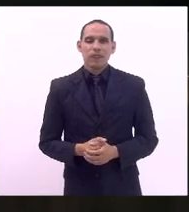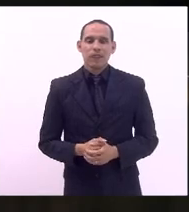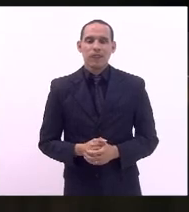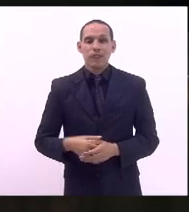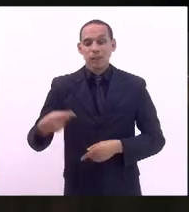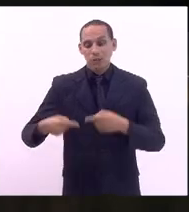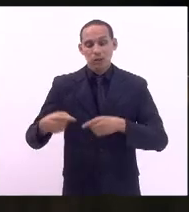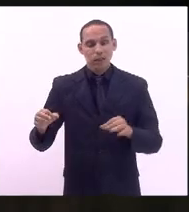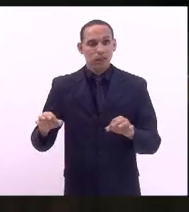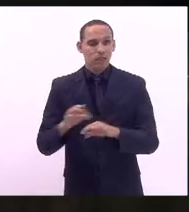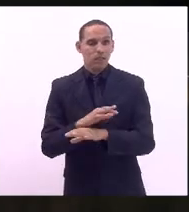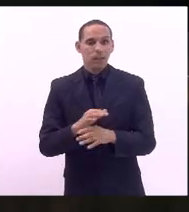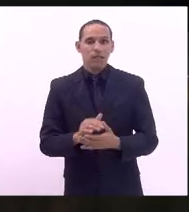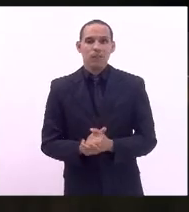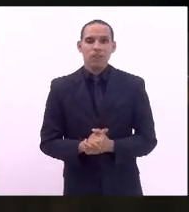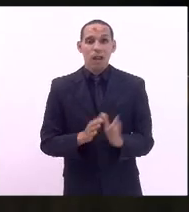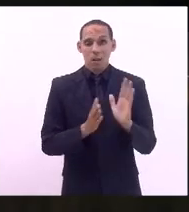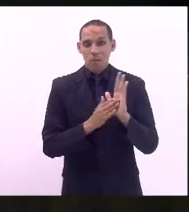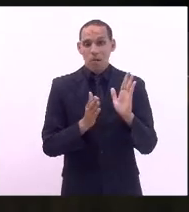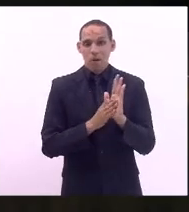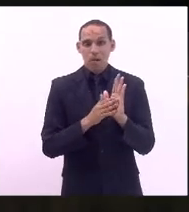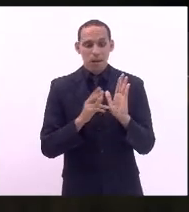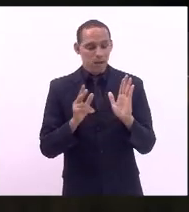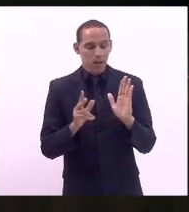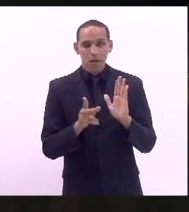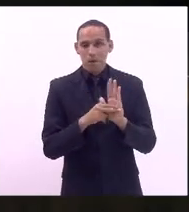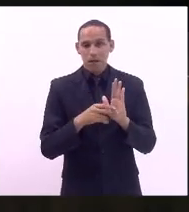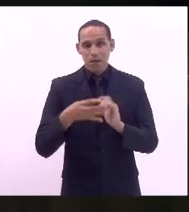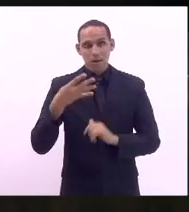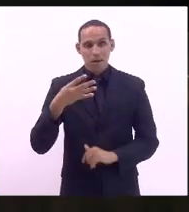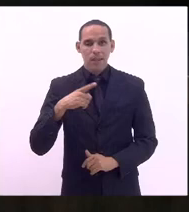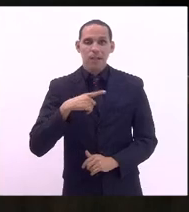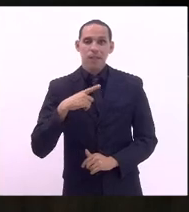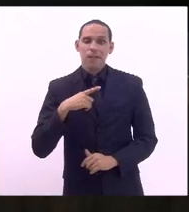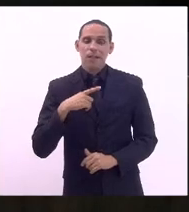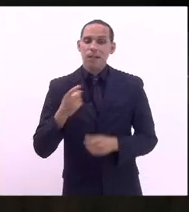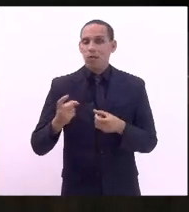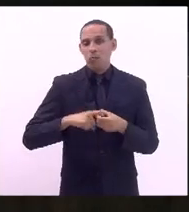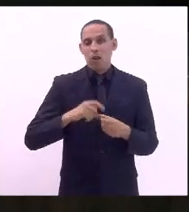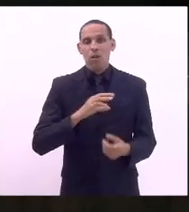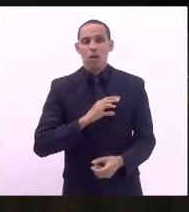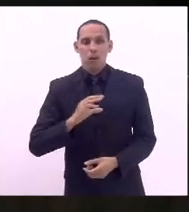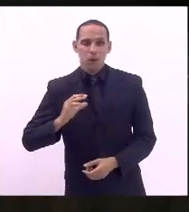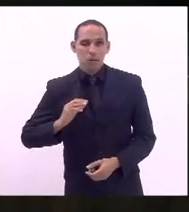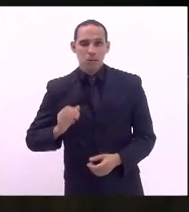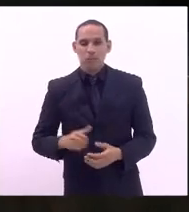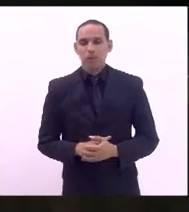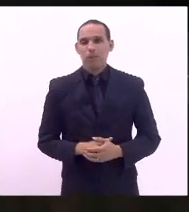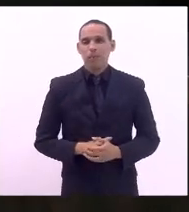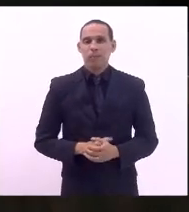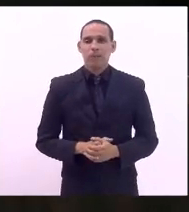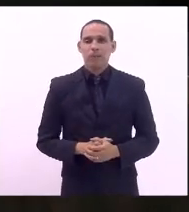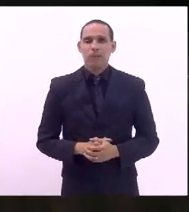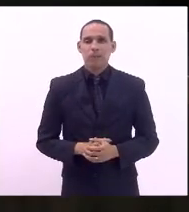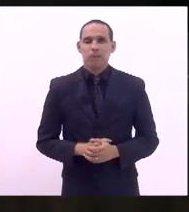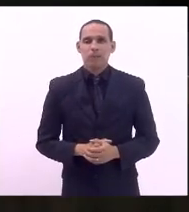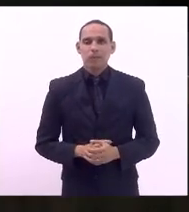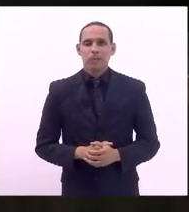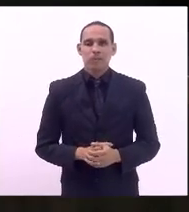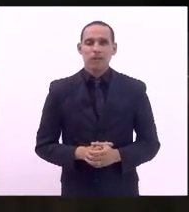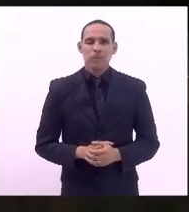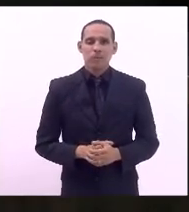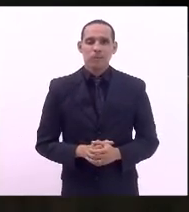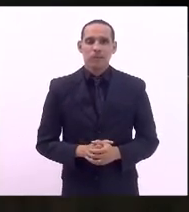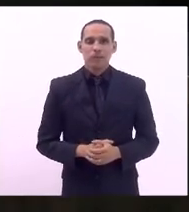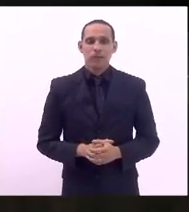encerrada a discussão. A presente proposta recebeu 4 emendas e retorna às comissões.